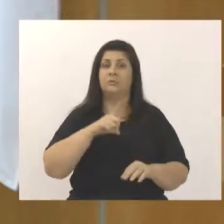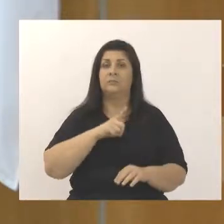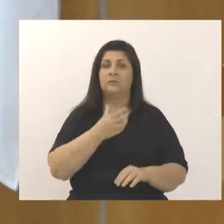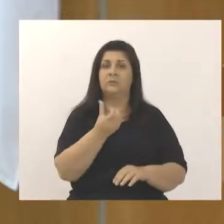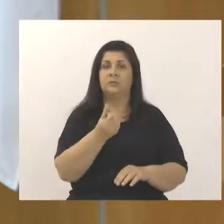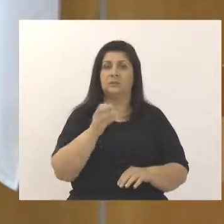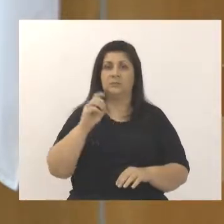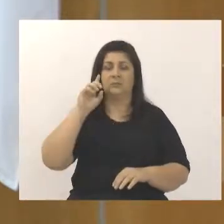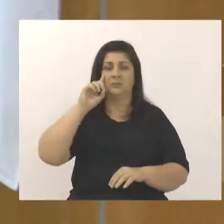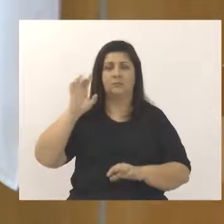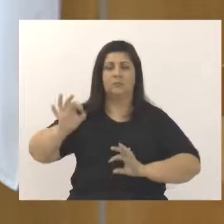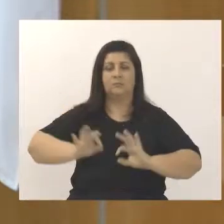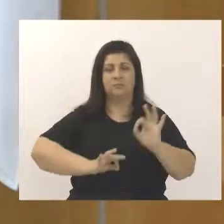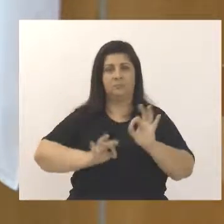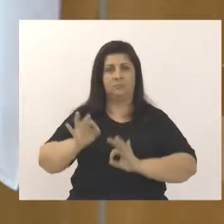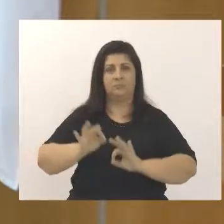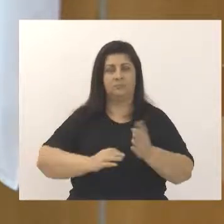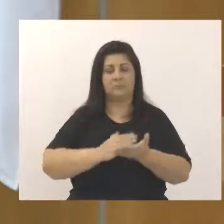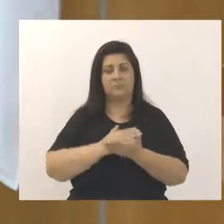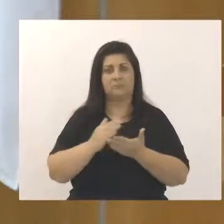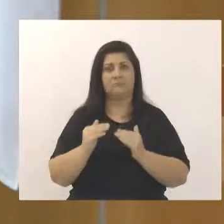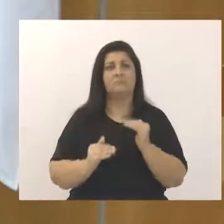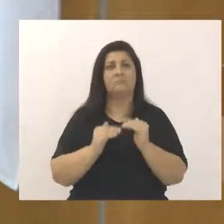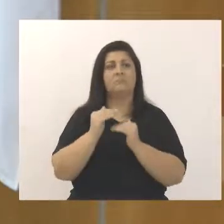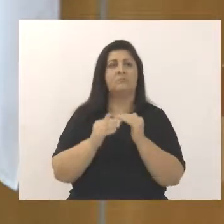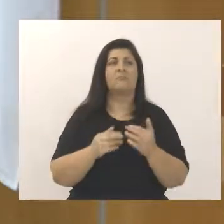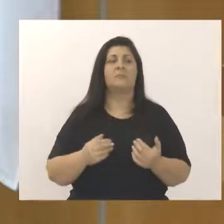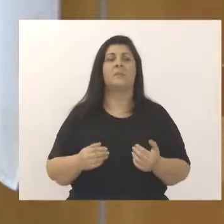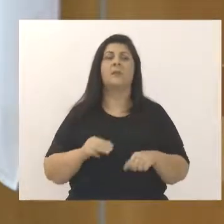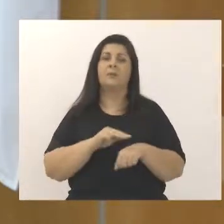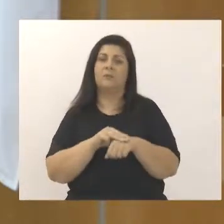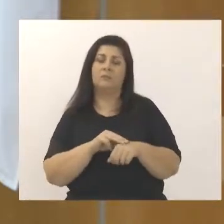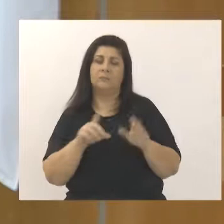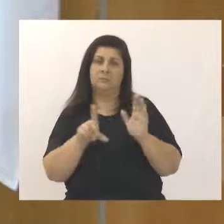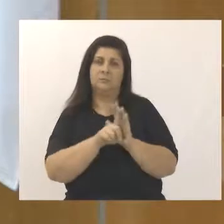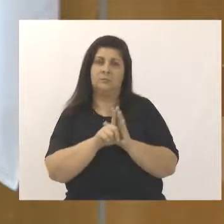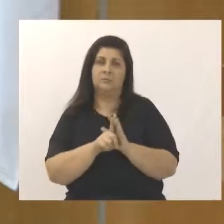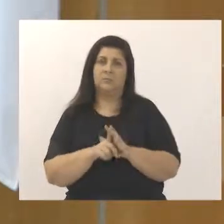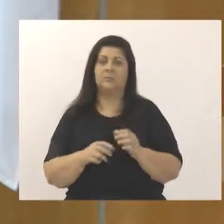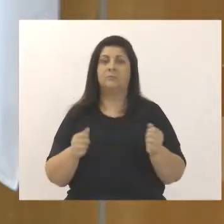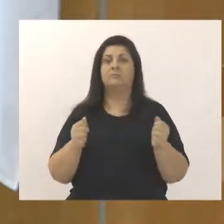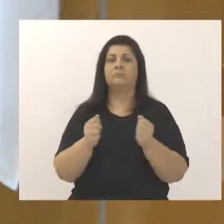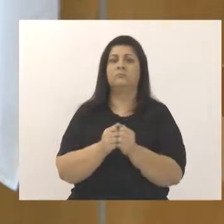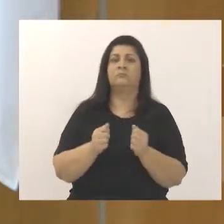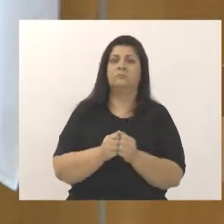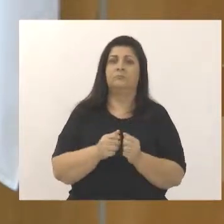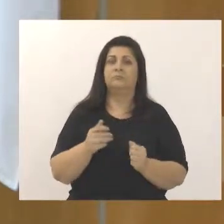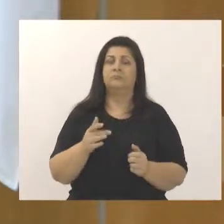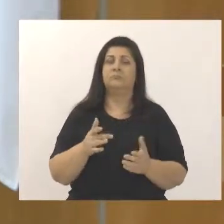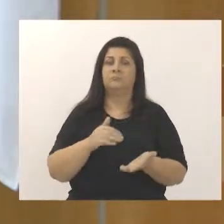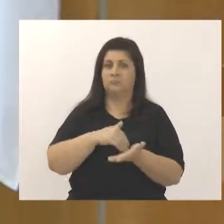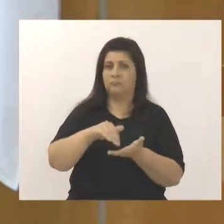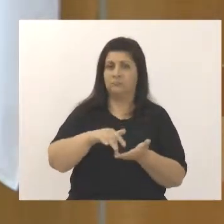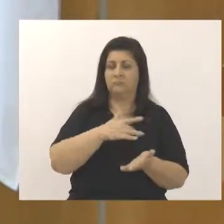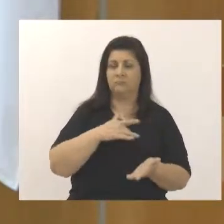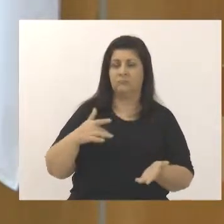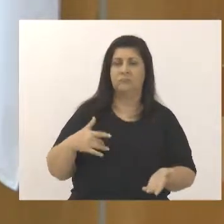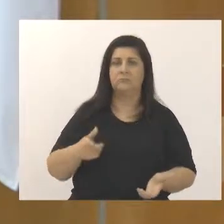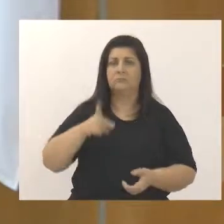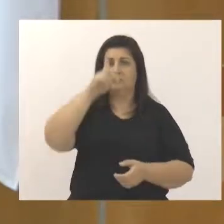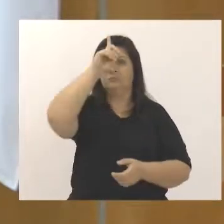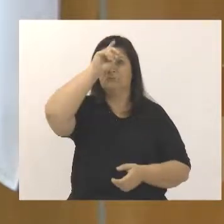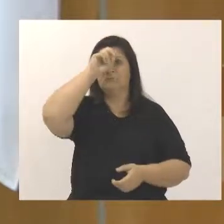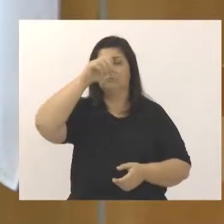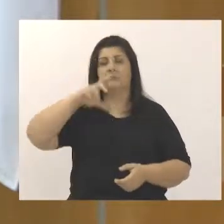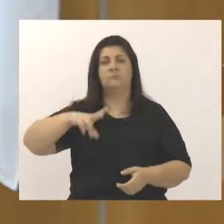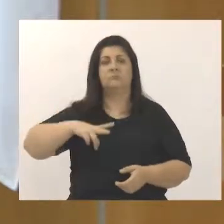para nós construirmos, como foi feito, discutindo a lei, com a rede pública, com os hospitais